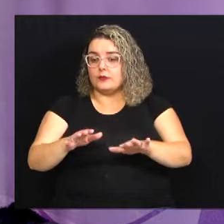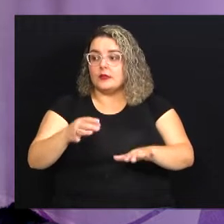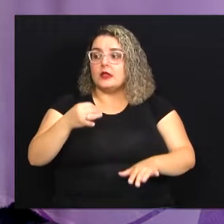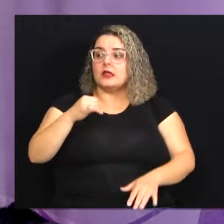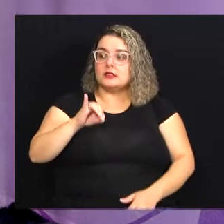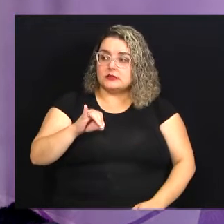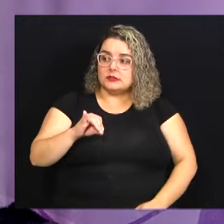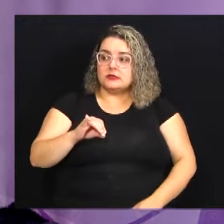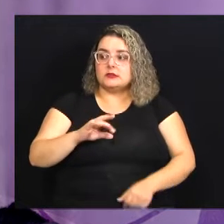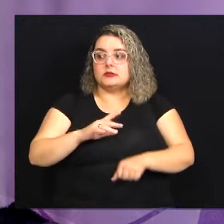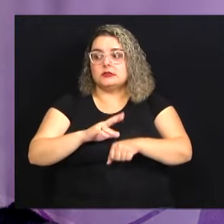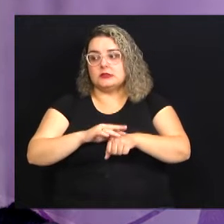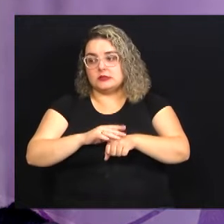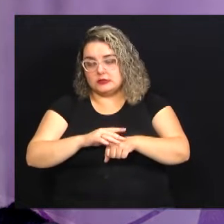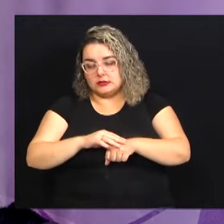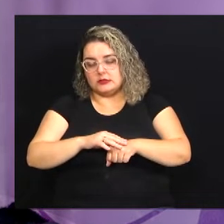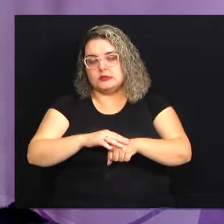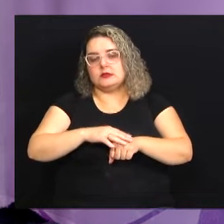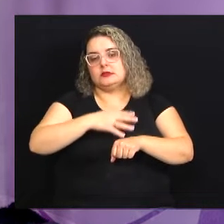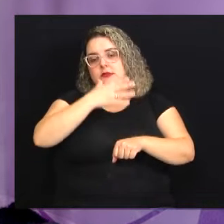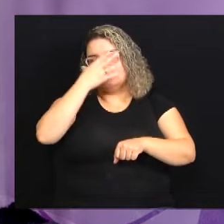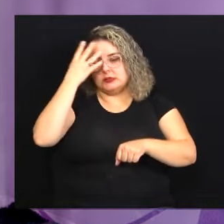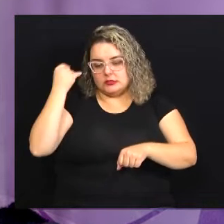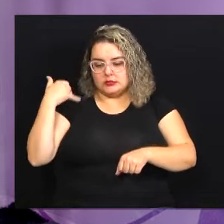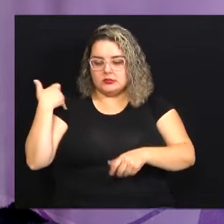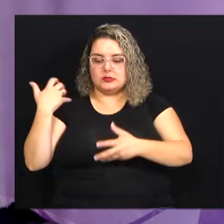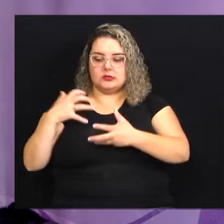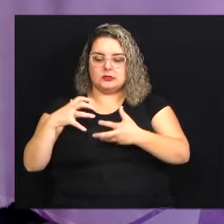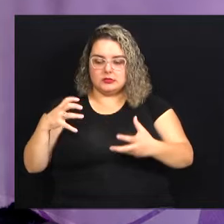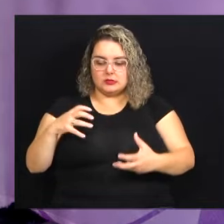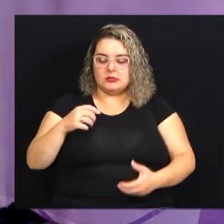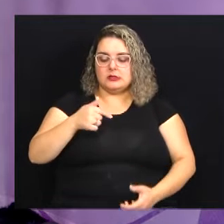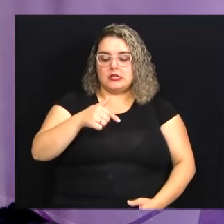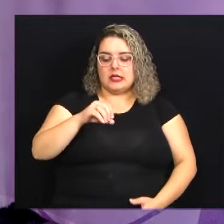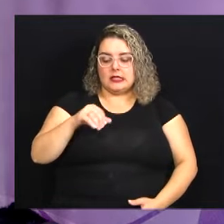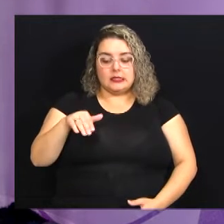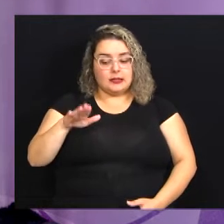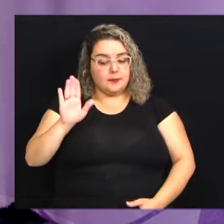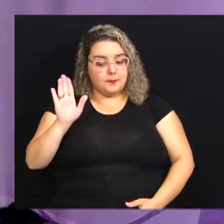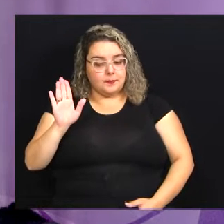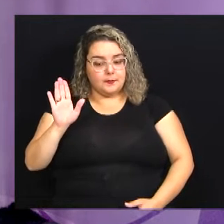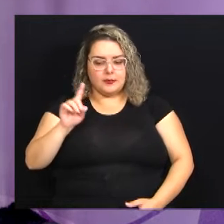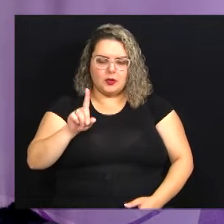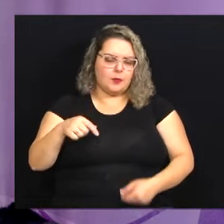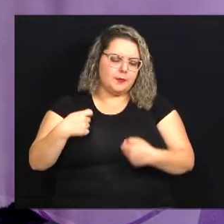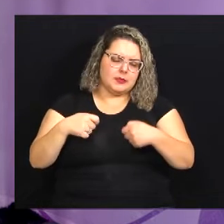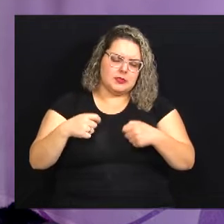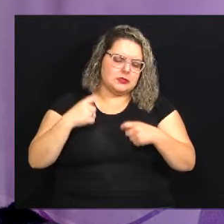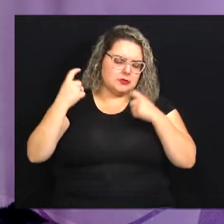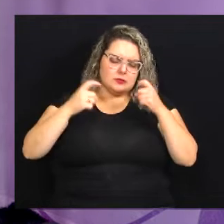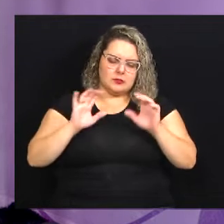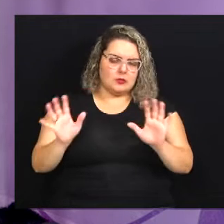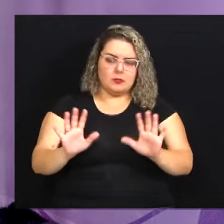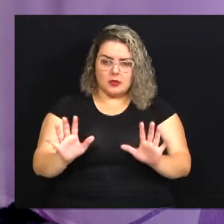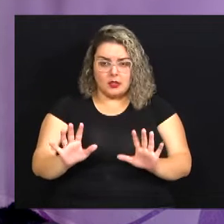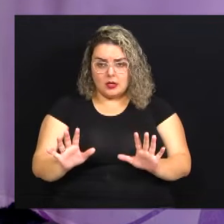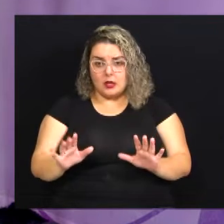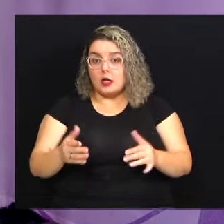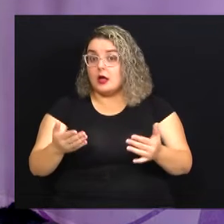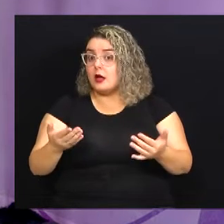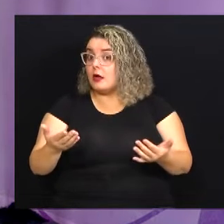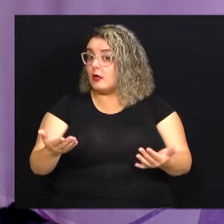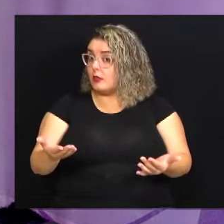um Alzheimer da terceira idade, 70 anos de idade para frente, você não precisa se preocupar muito com isso.